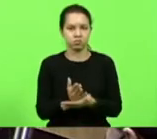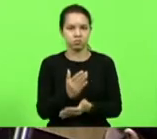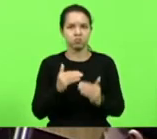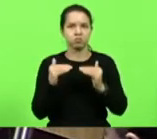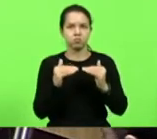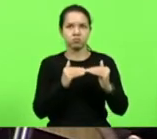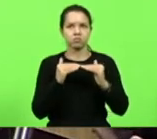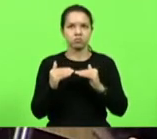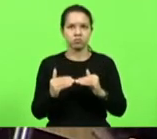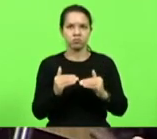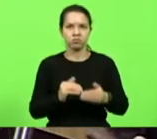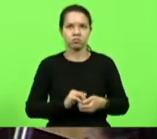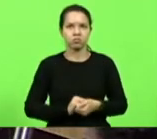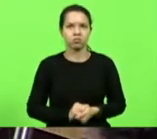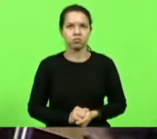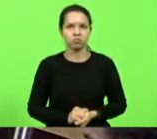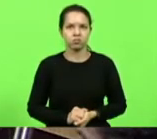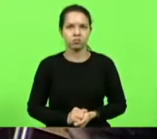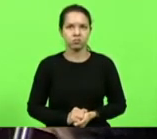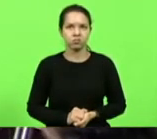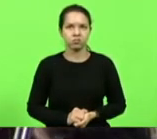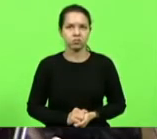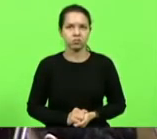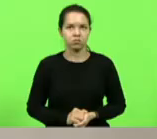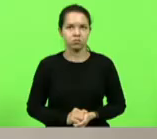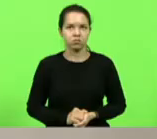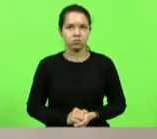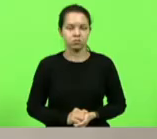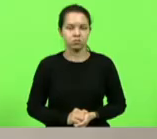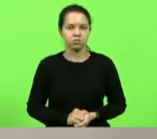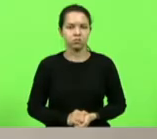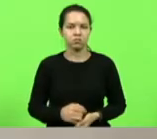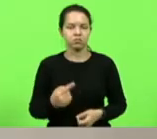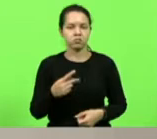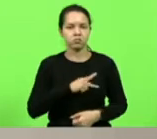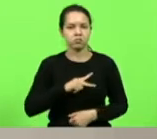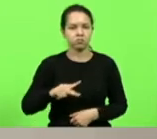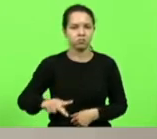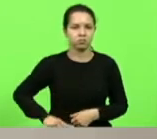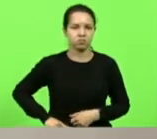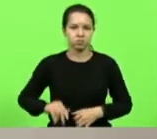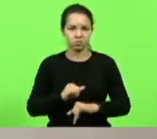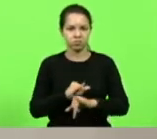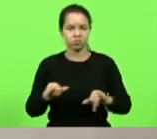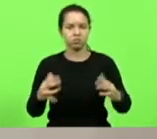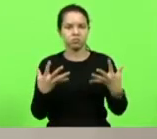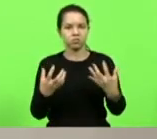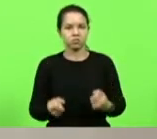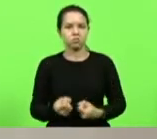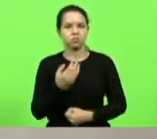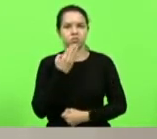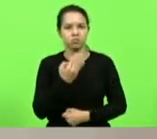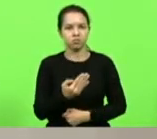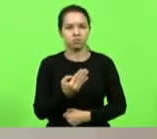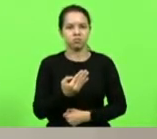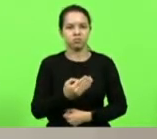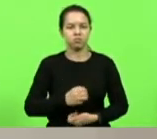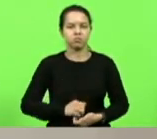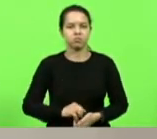por unanimidade. Esta presidência comunica que defere os seguintes requerimentos.